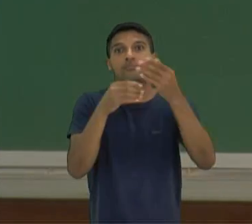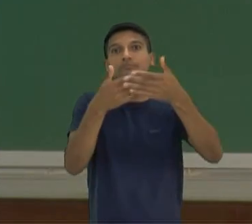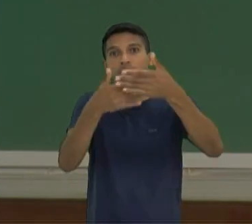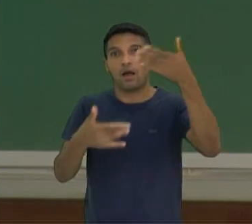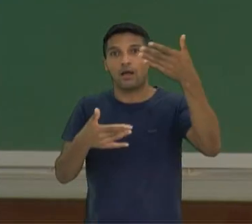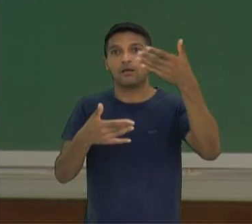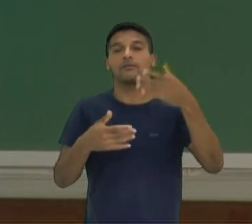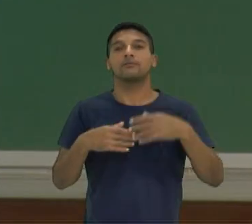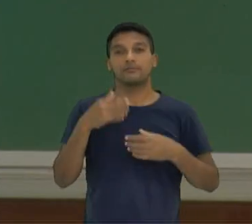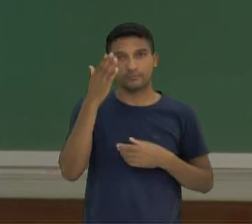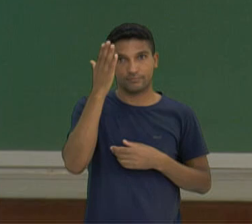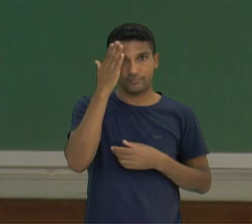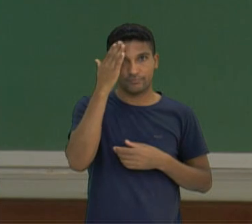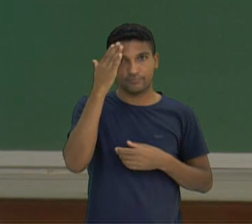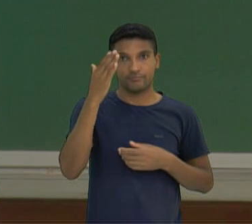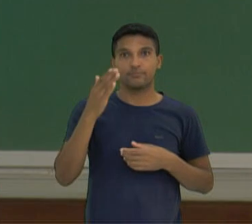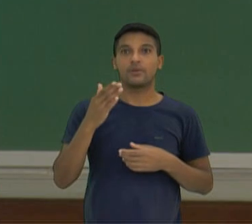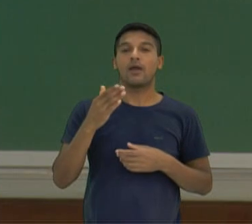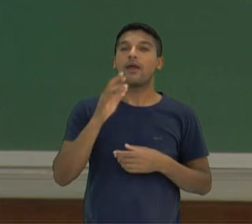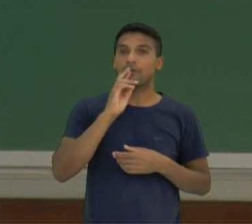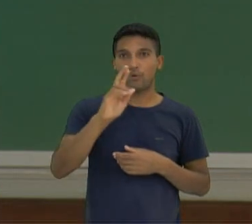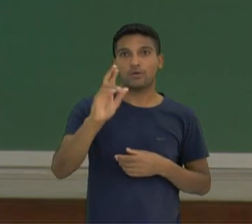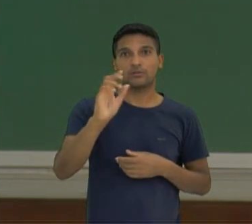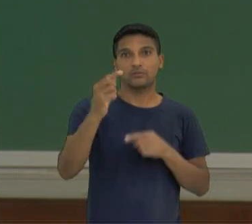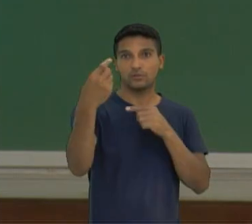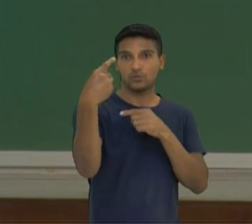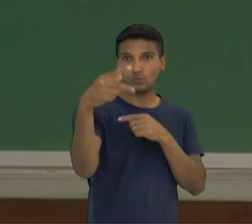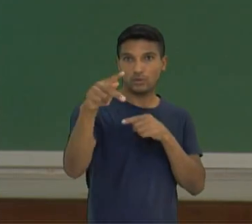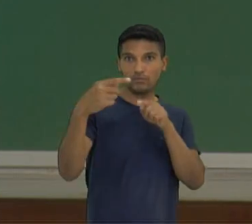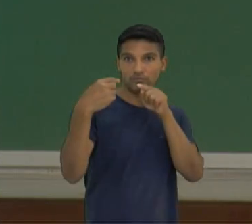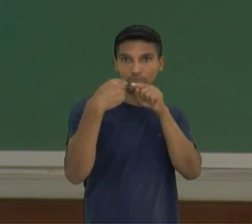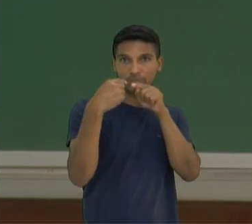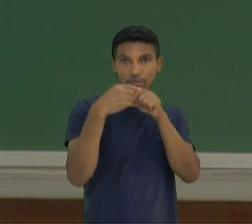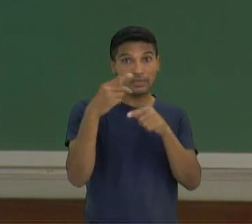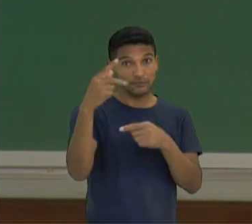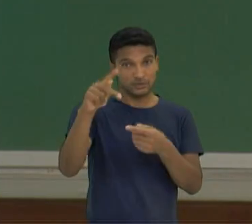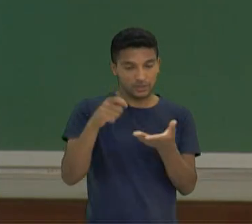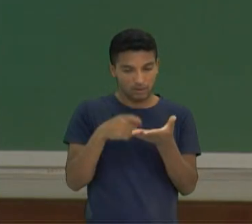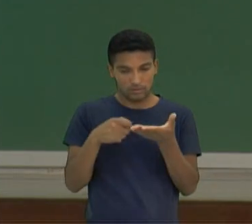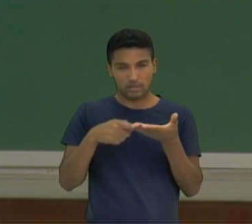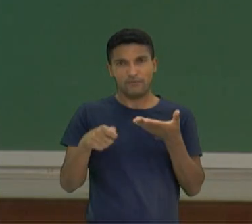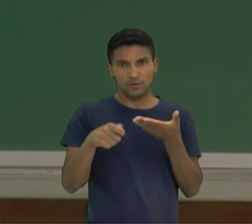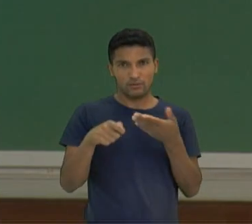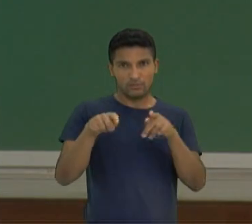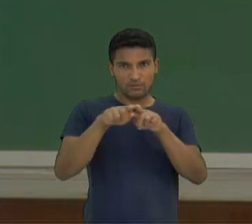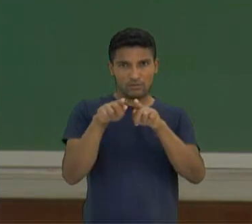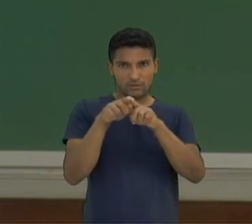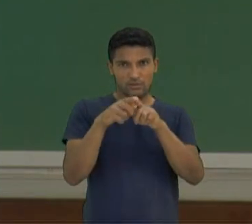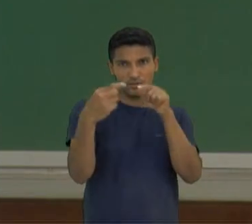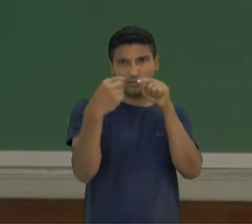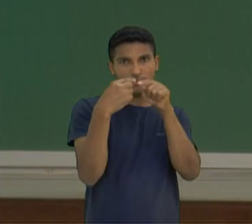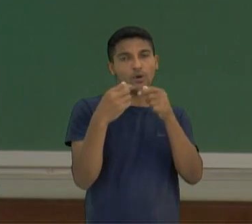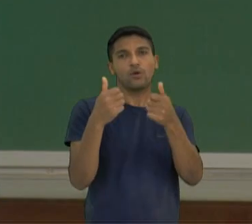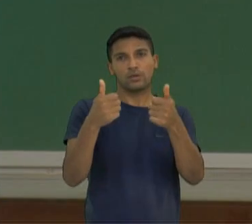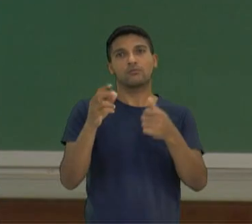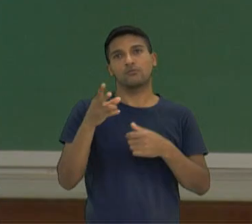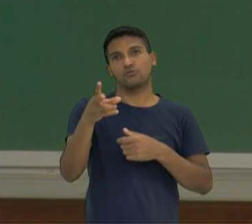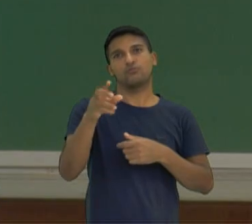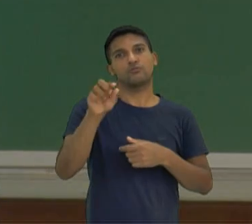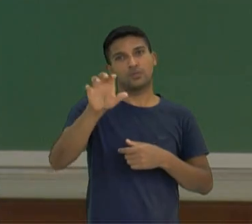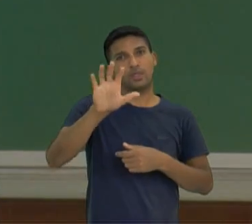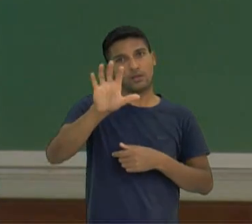com outras palavras. Então, se essa ideia se confirma no seu material que você anotou agora, mantenha assim.